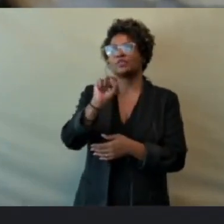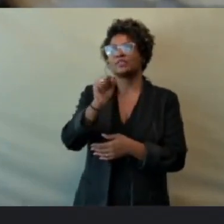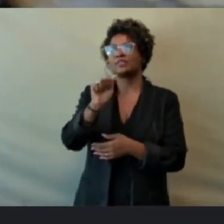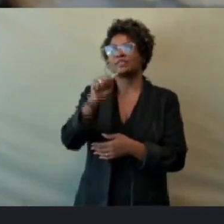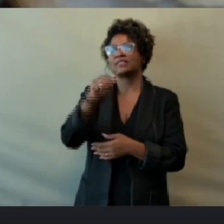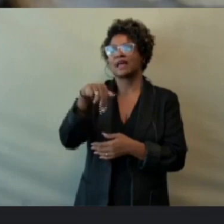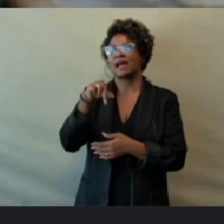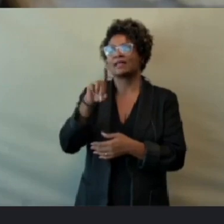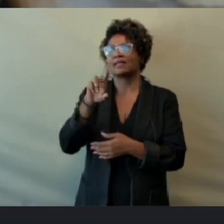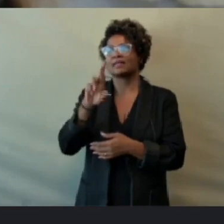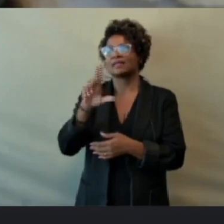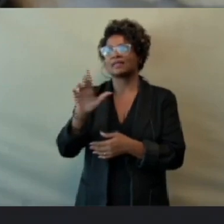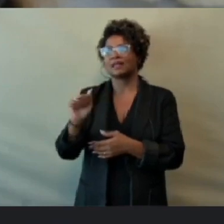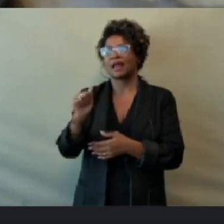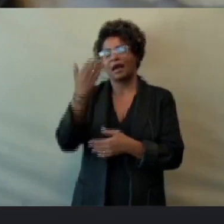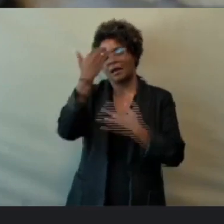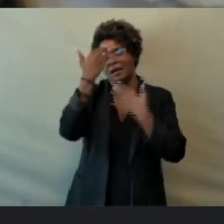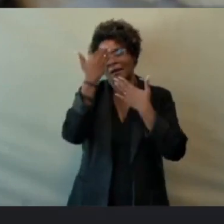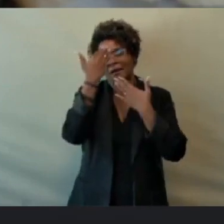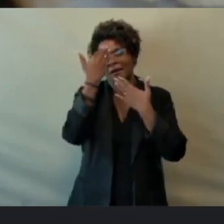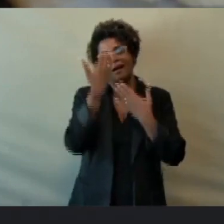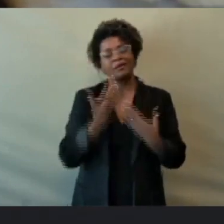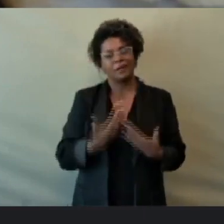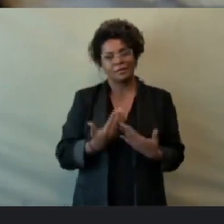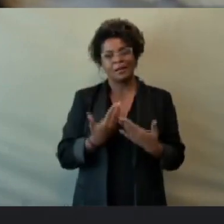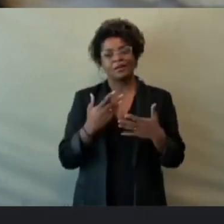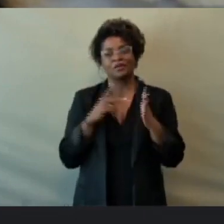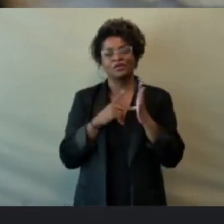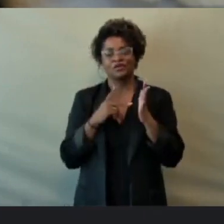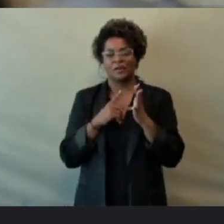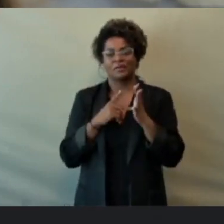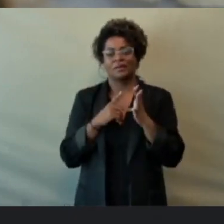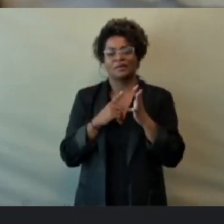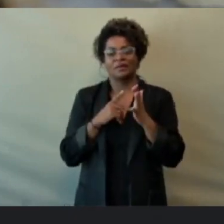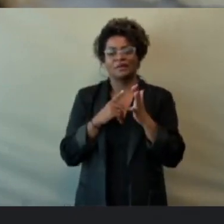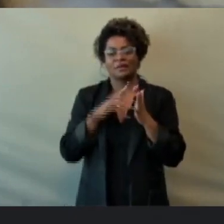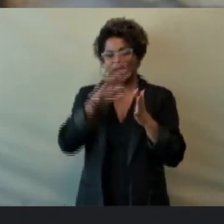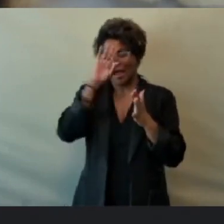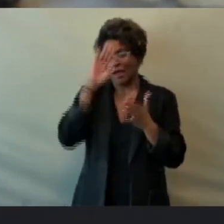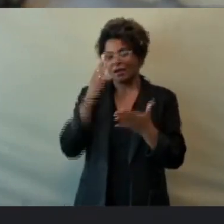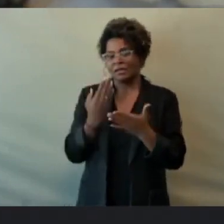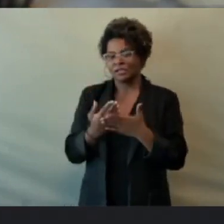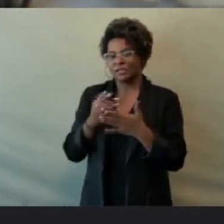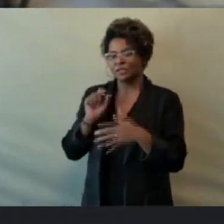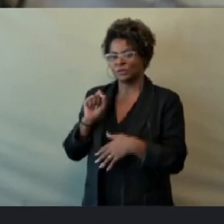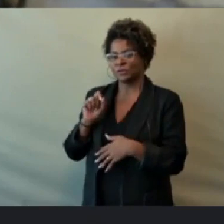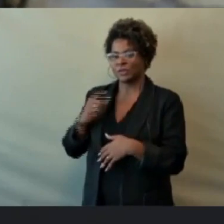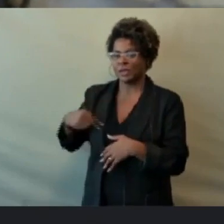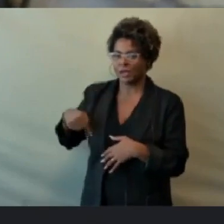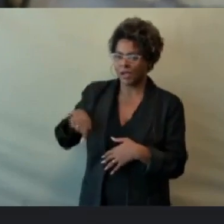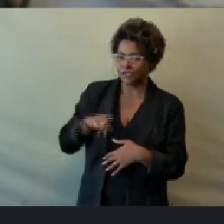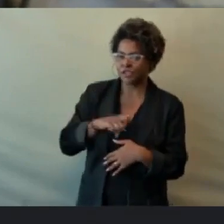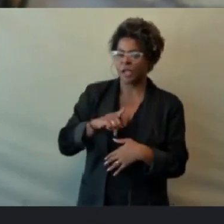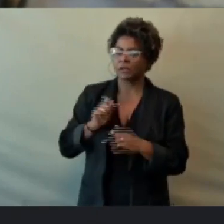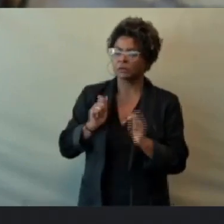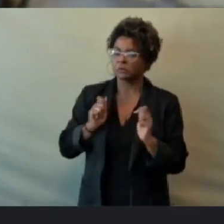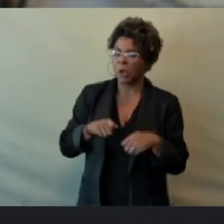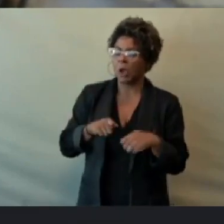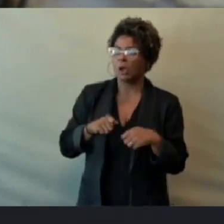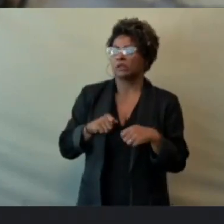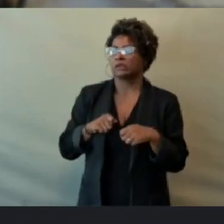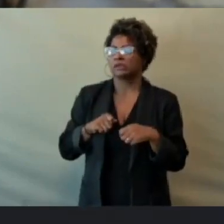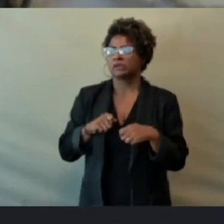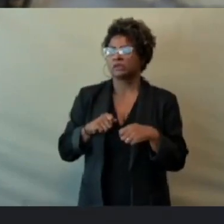e na verdade eu acredito muito que a gente possa sempre estar atuando